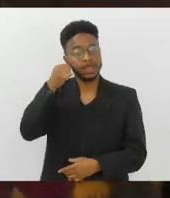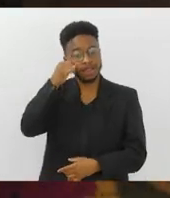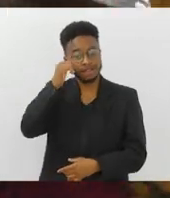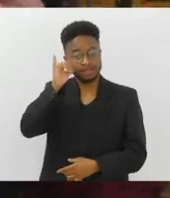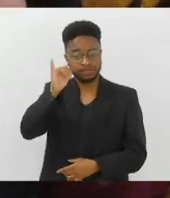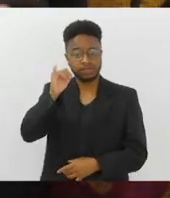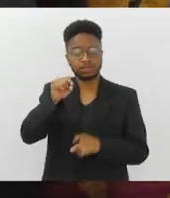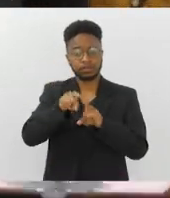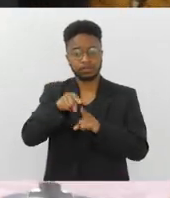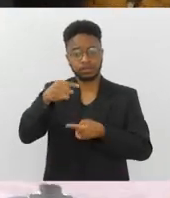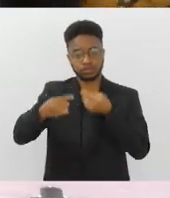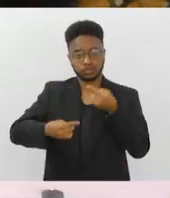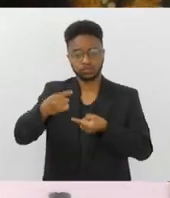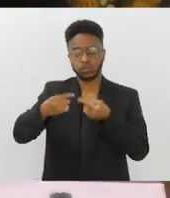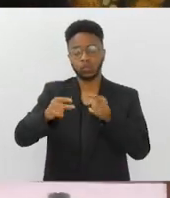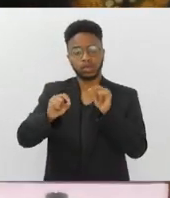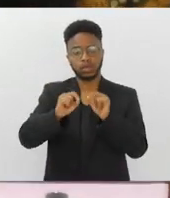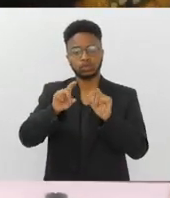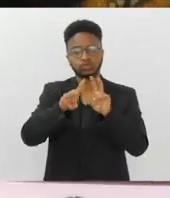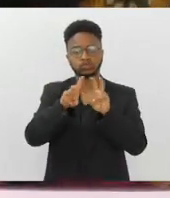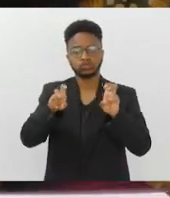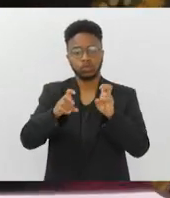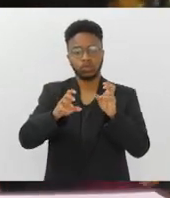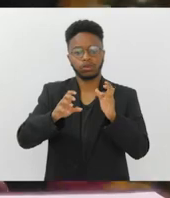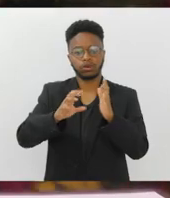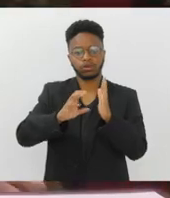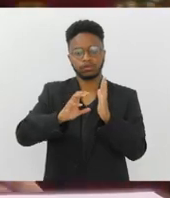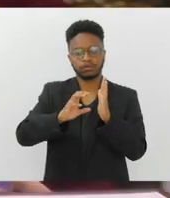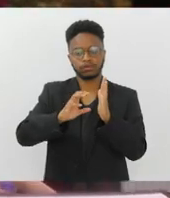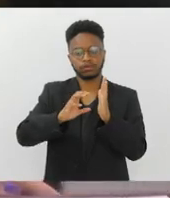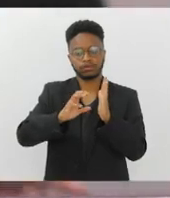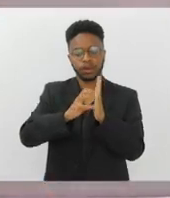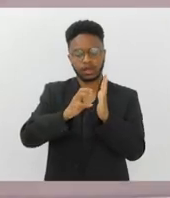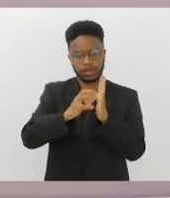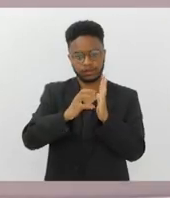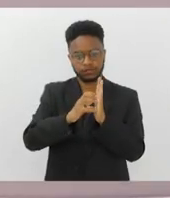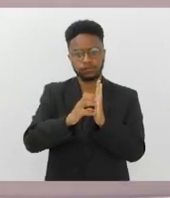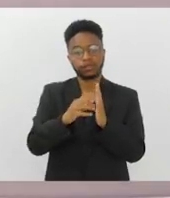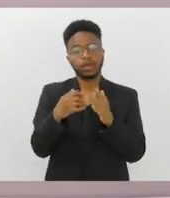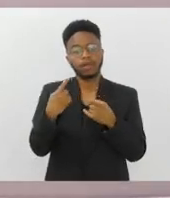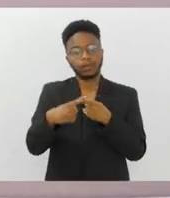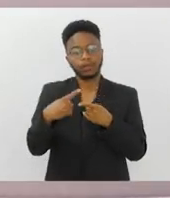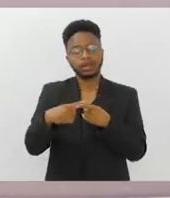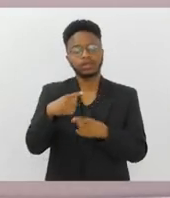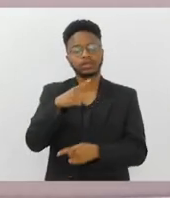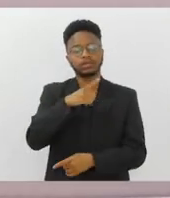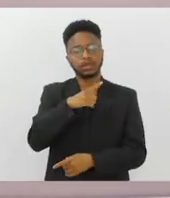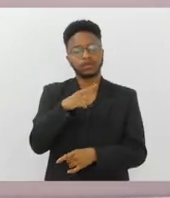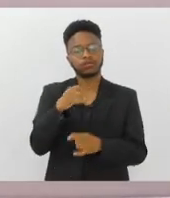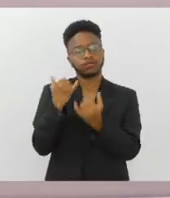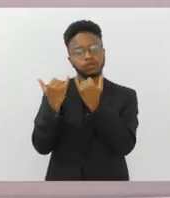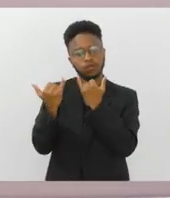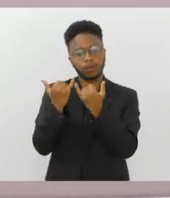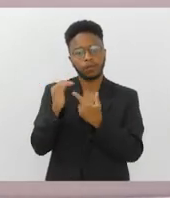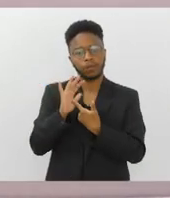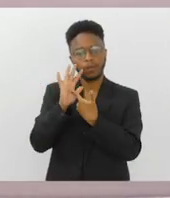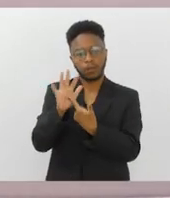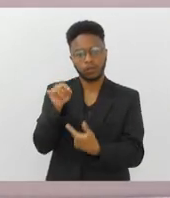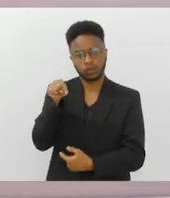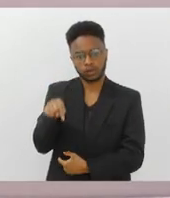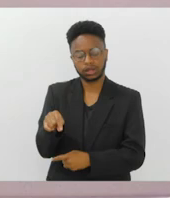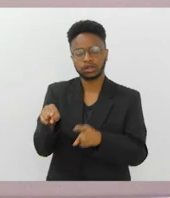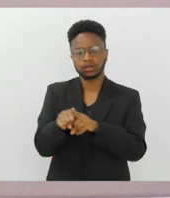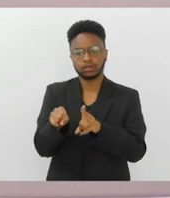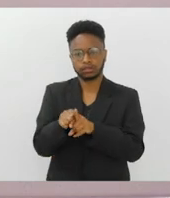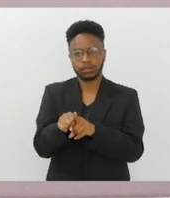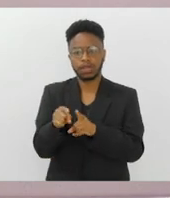vertical do HIV. Acho que a gente teve esse dado apontado aqui,